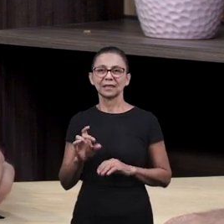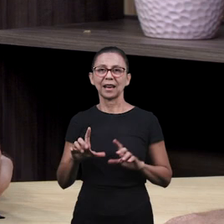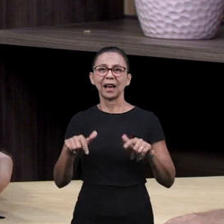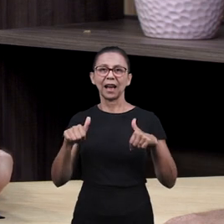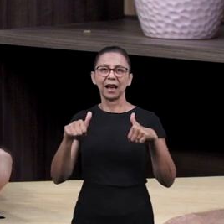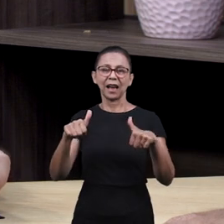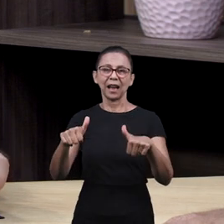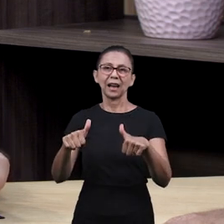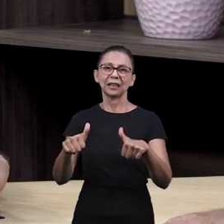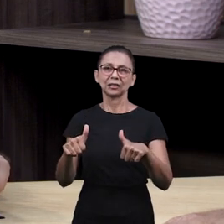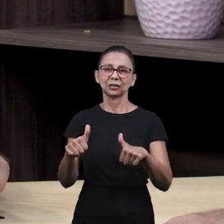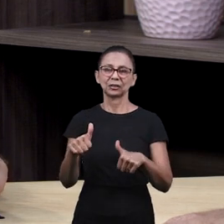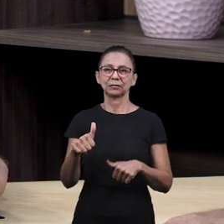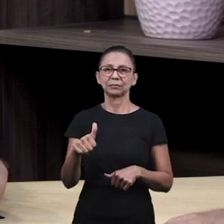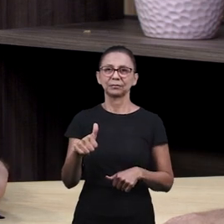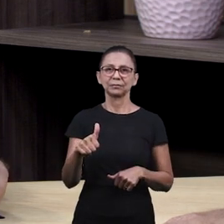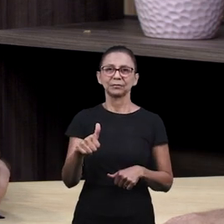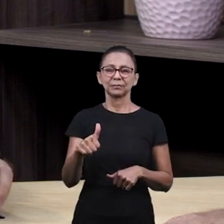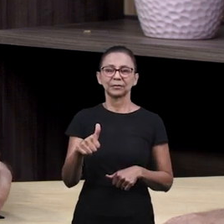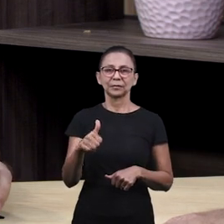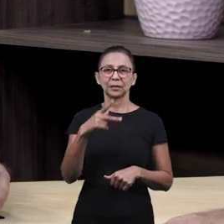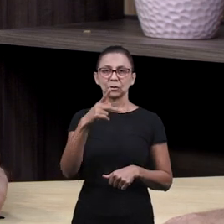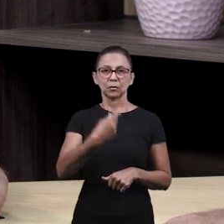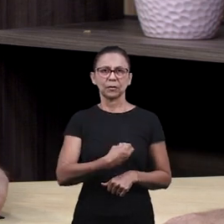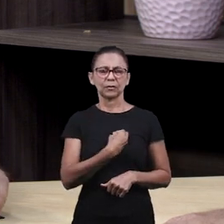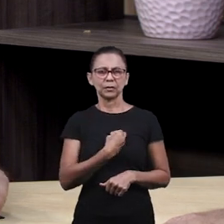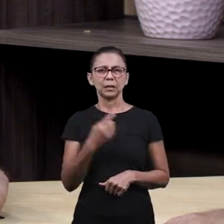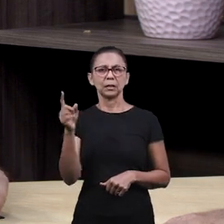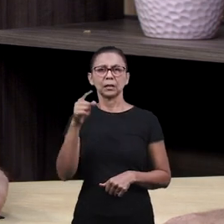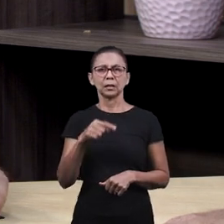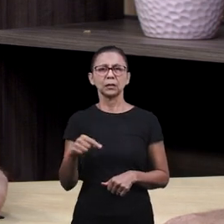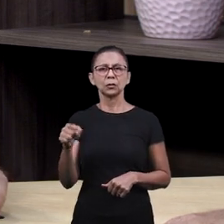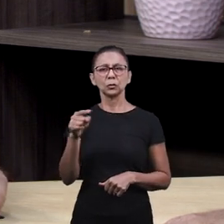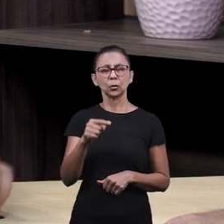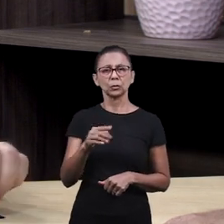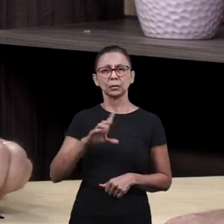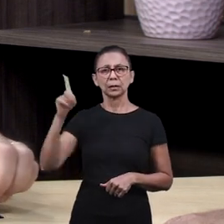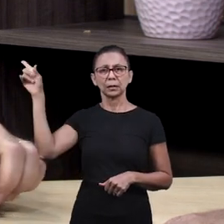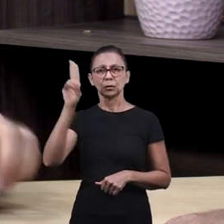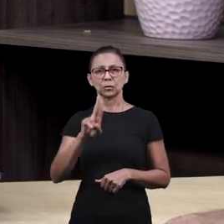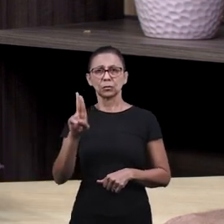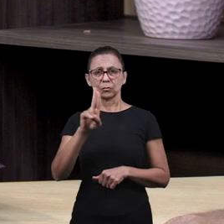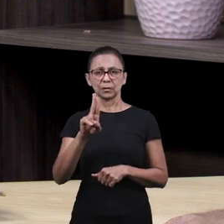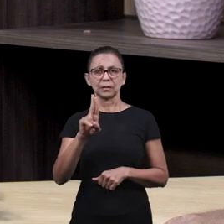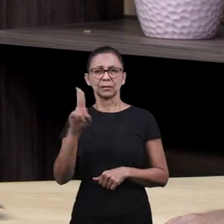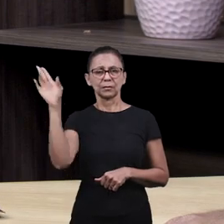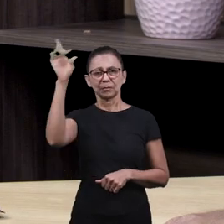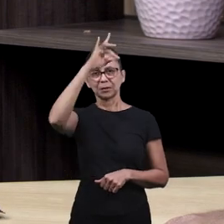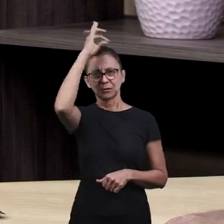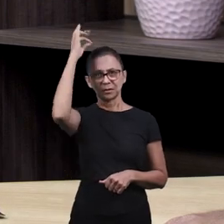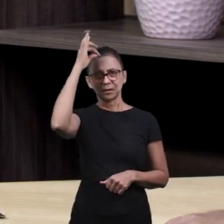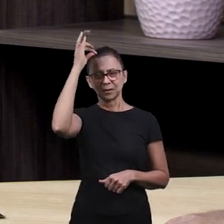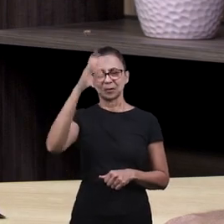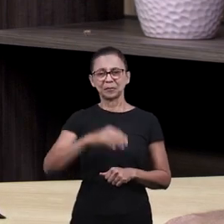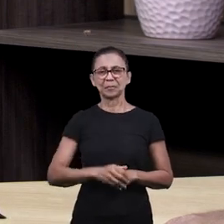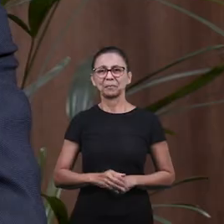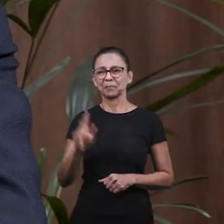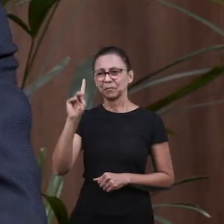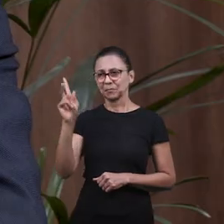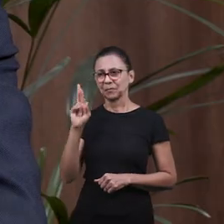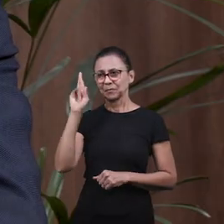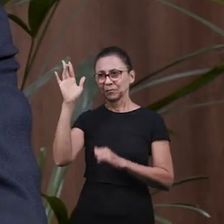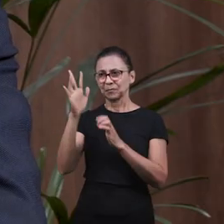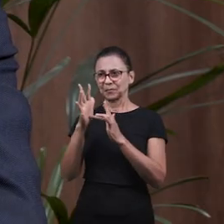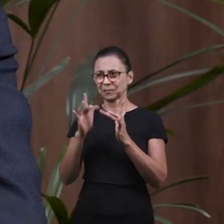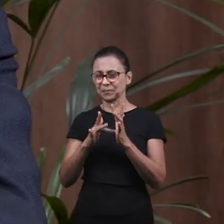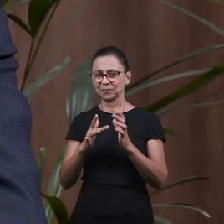Deus, na nossa vida, na vida do homem, durante toda a história. Pastor Diniz, obrigado pela sua presença aqui. Contamos com a sua participação na próxima semana.